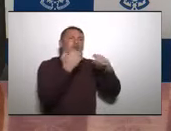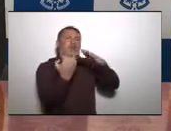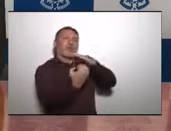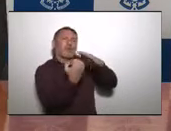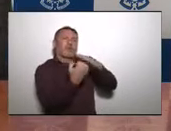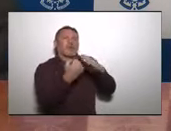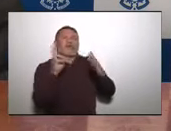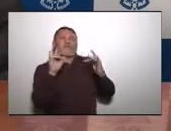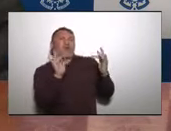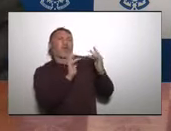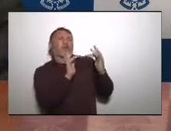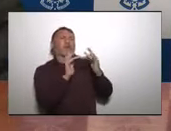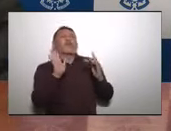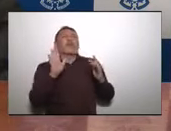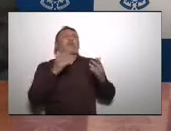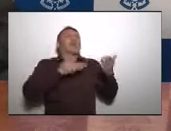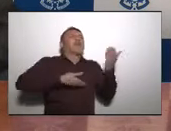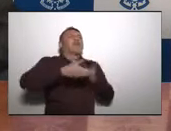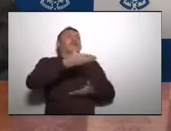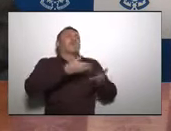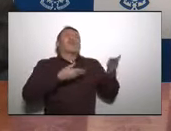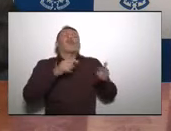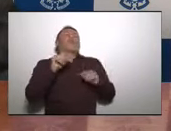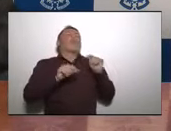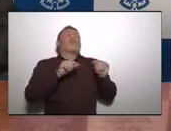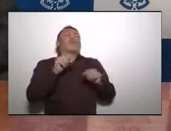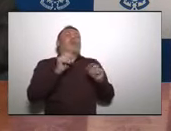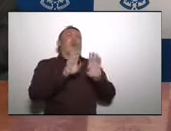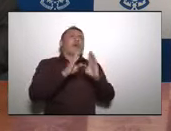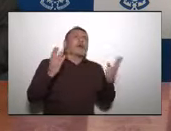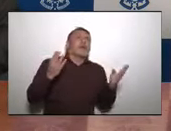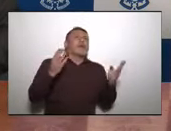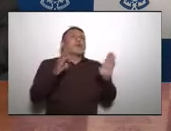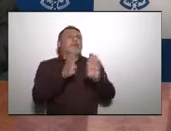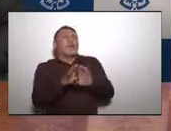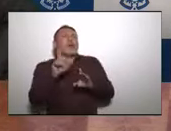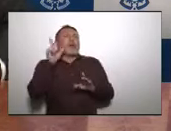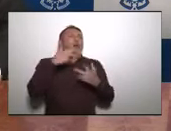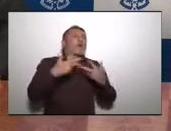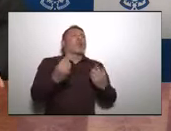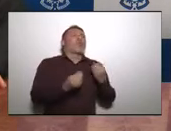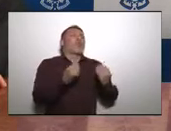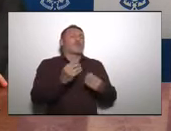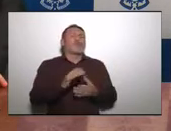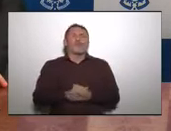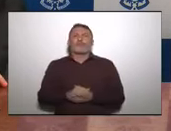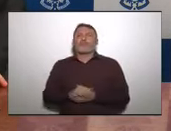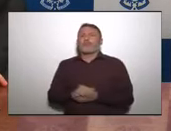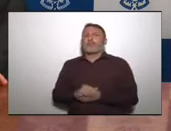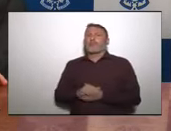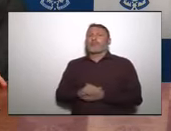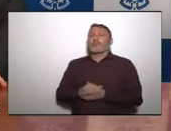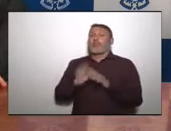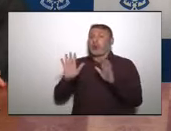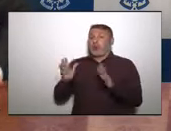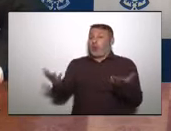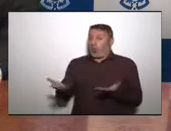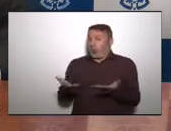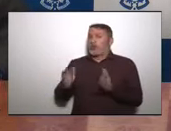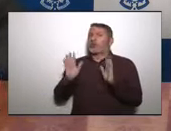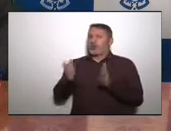que vai ser colocado nessa negociação para abertura, para flexibilização? Olha, já foi feita uma reunião